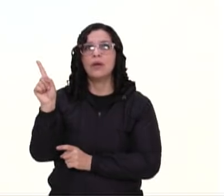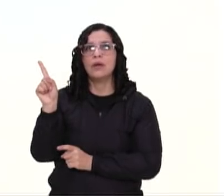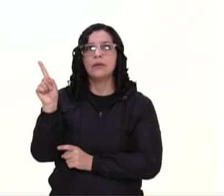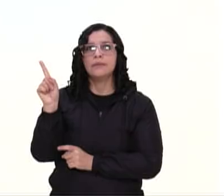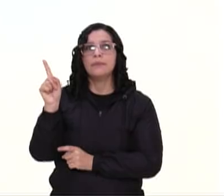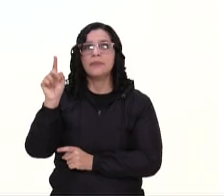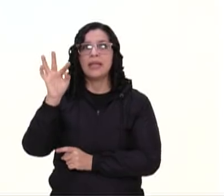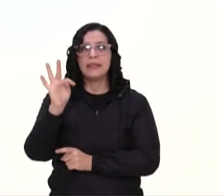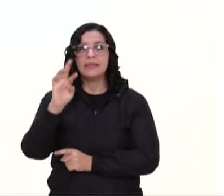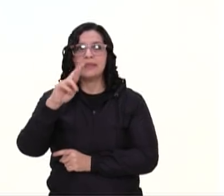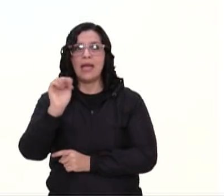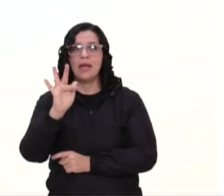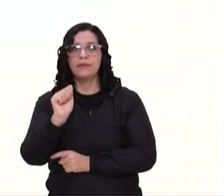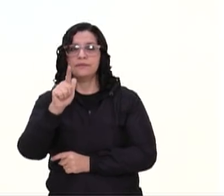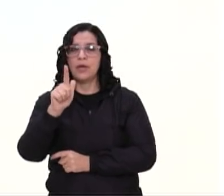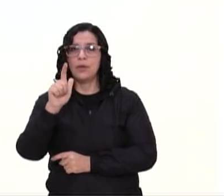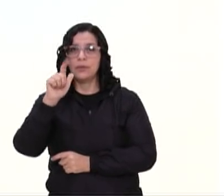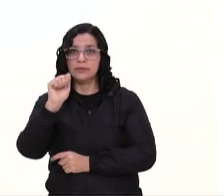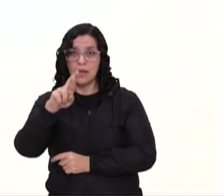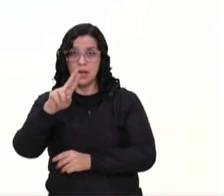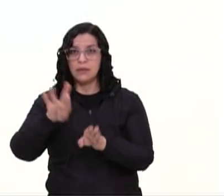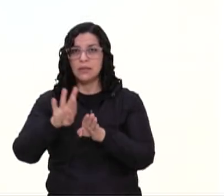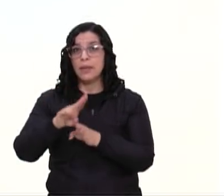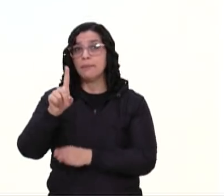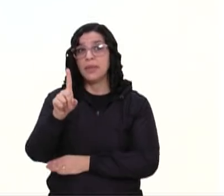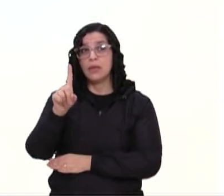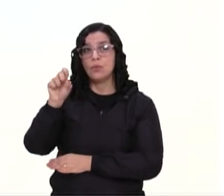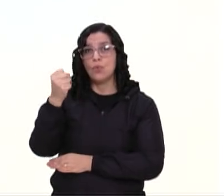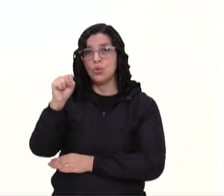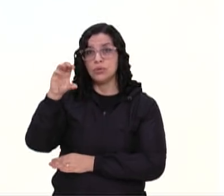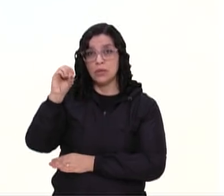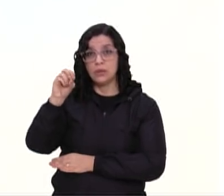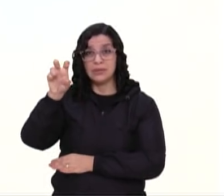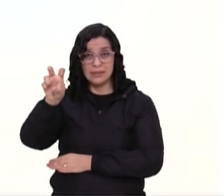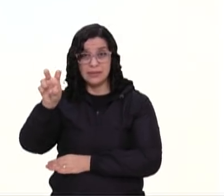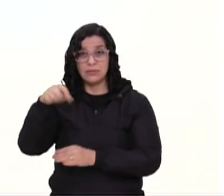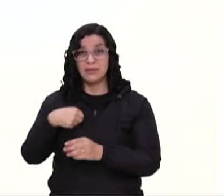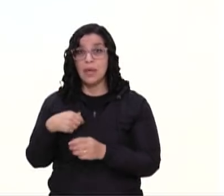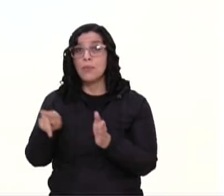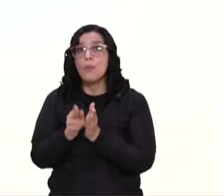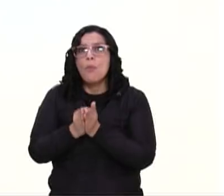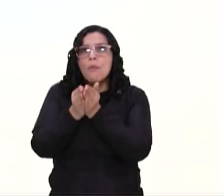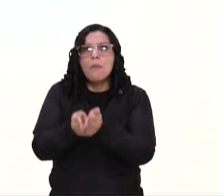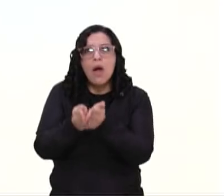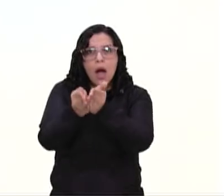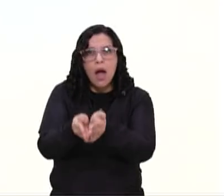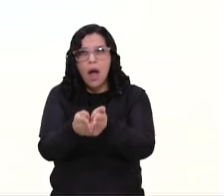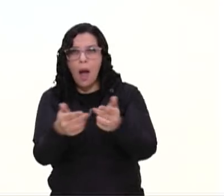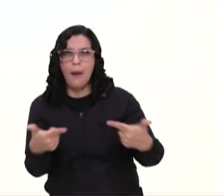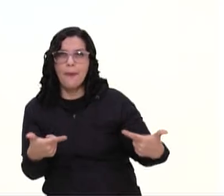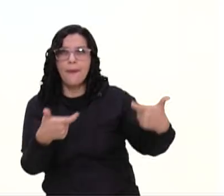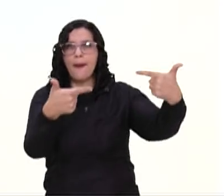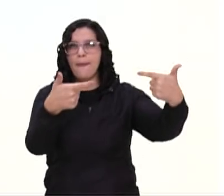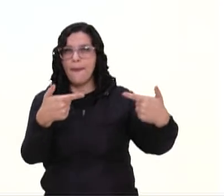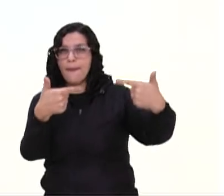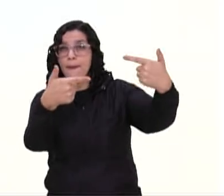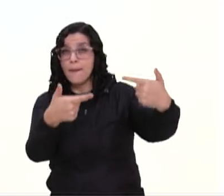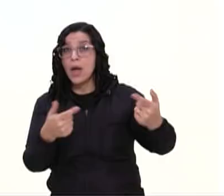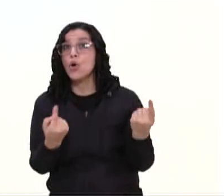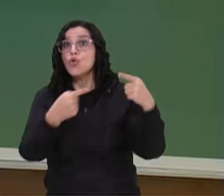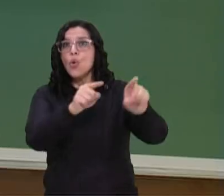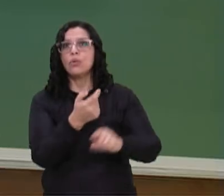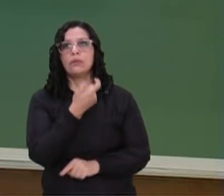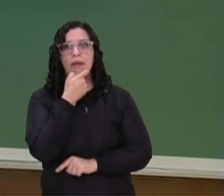1805. Nessa batalha, vai ser uma batalha marítima, e nessa batalha Napoleão Bonaparte perde para a França, para a